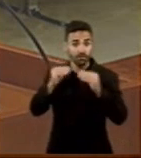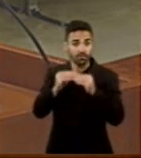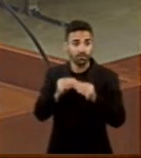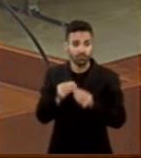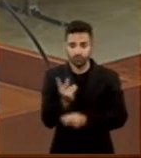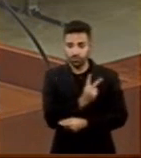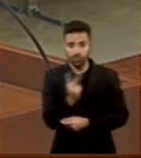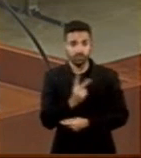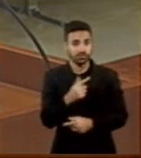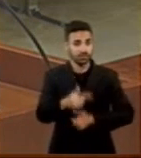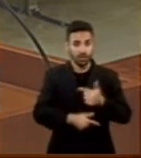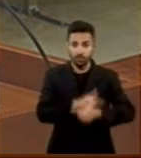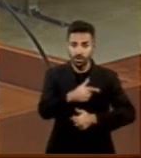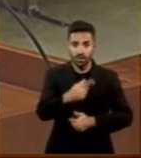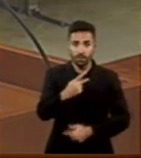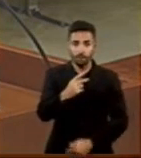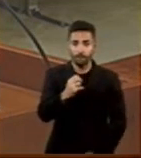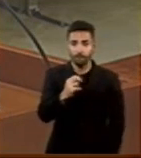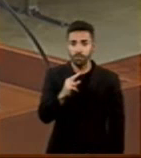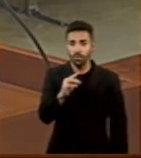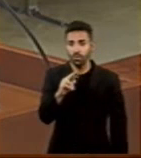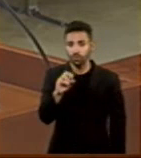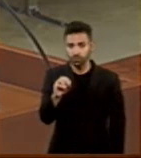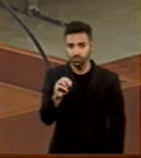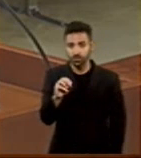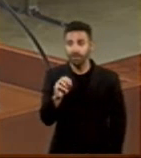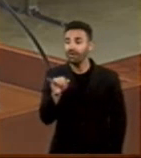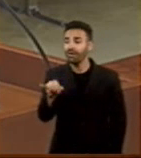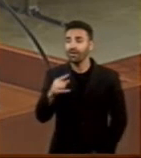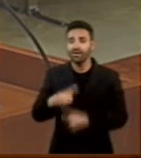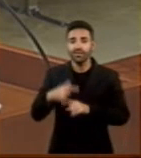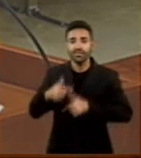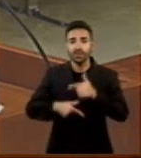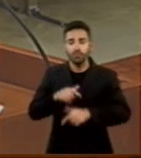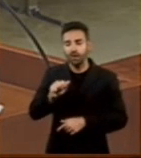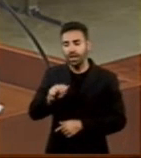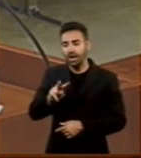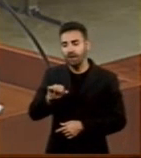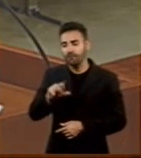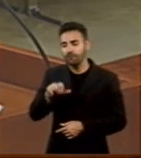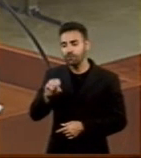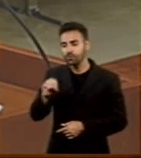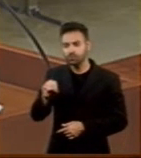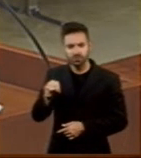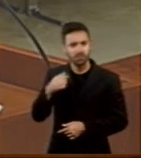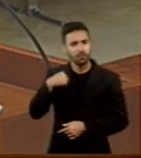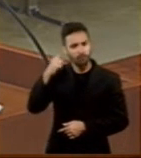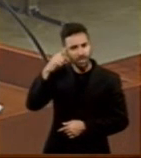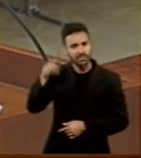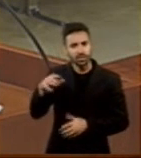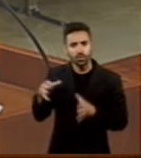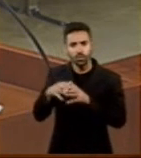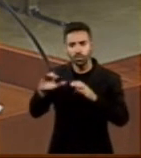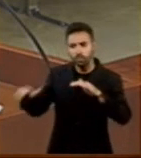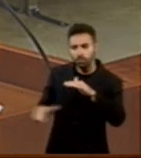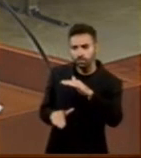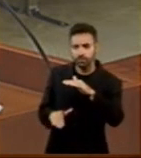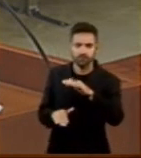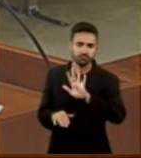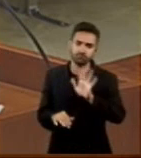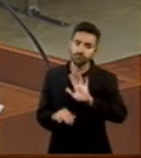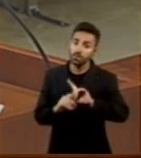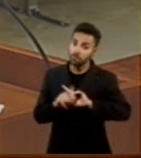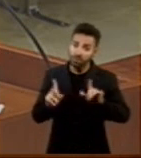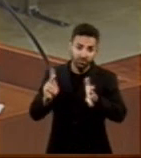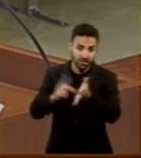portuário. Quando você coloca a palavra avulso, dá a impressão que é uma subcategoria. Mas é importante ressaltar que